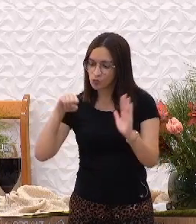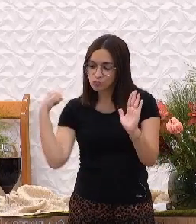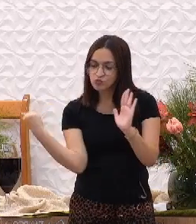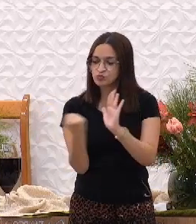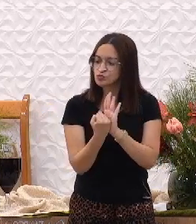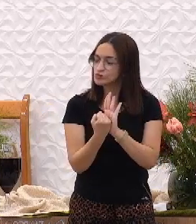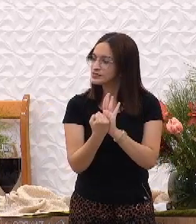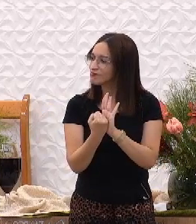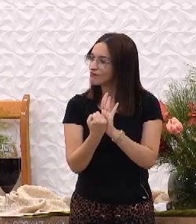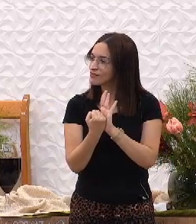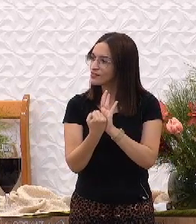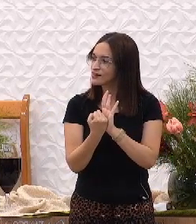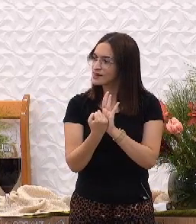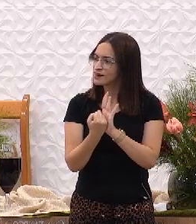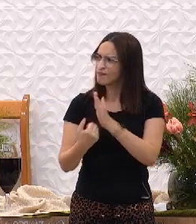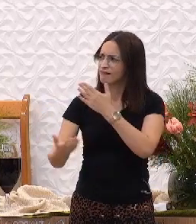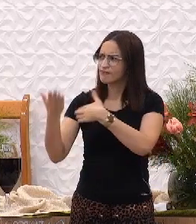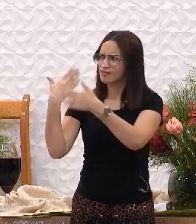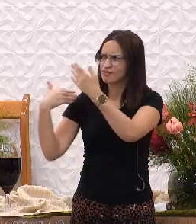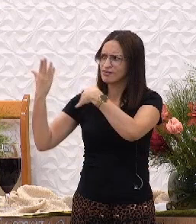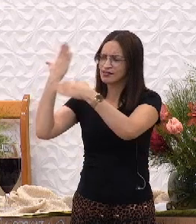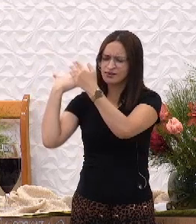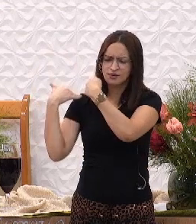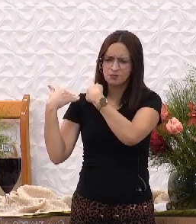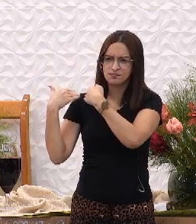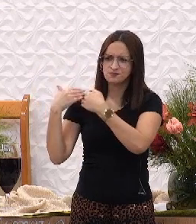um retrocesso em relação ao que a gente tinha na antiga aliança.